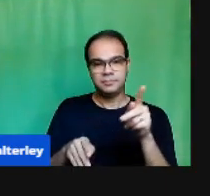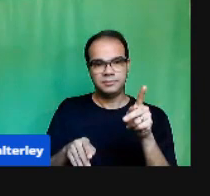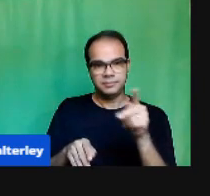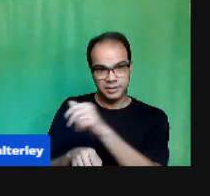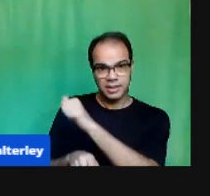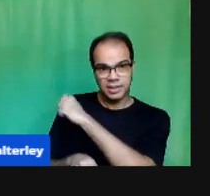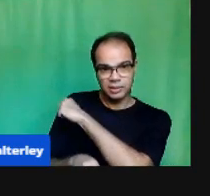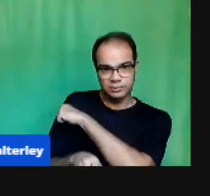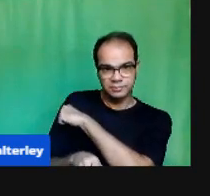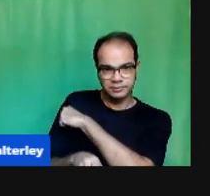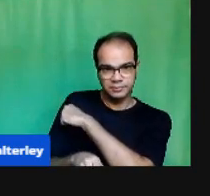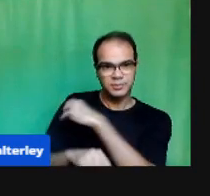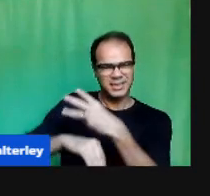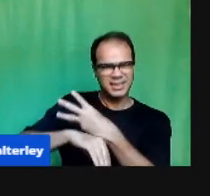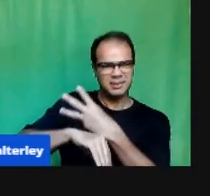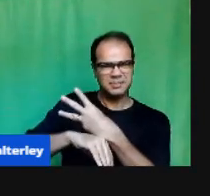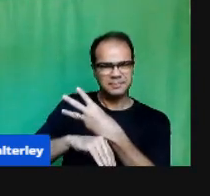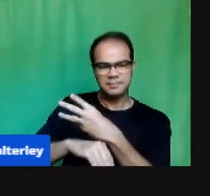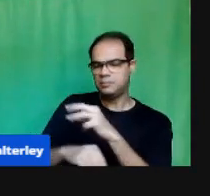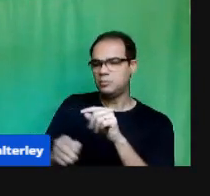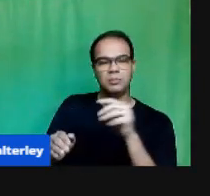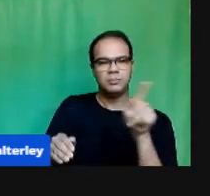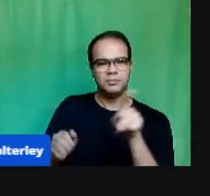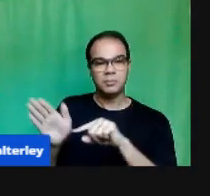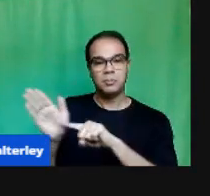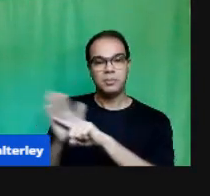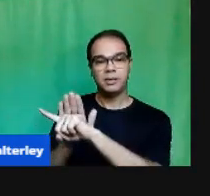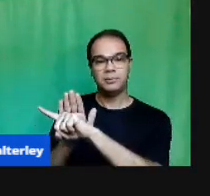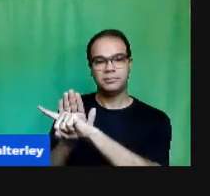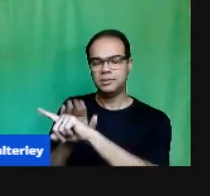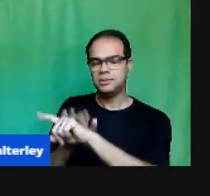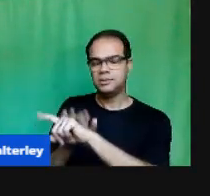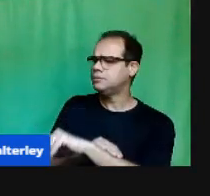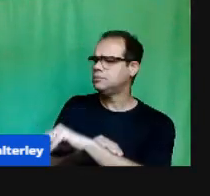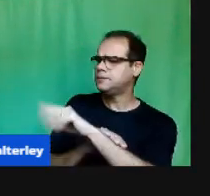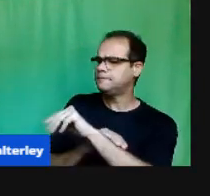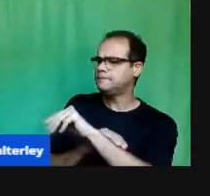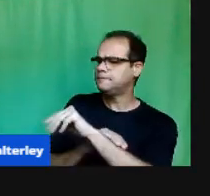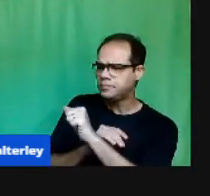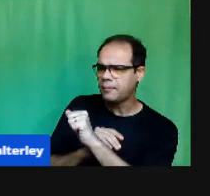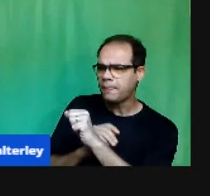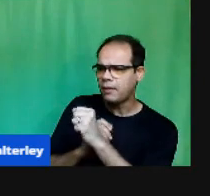com isso que iremos